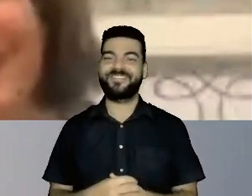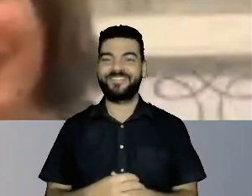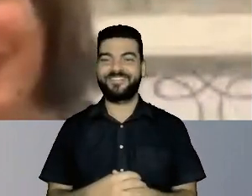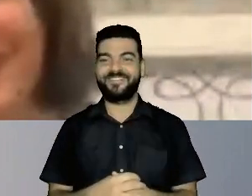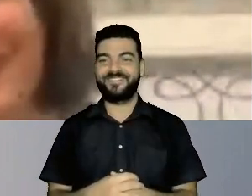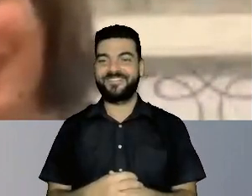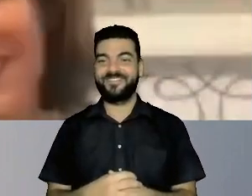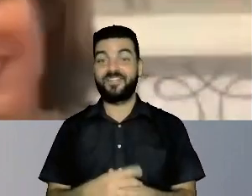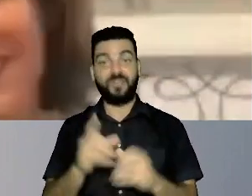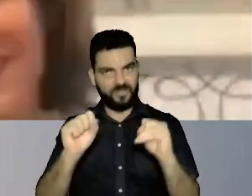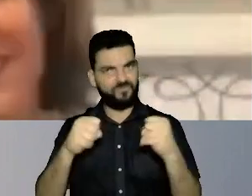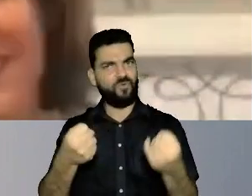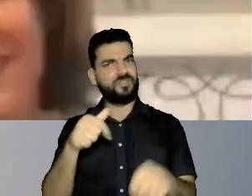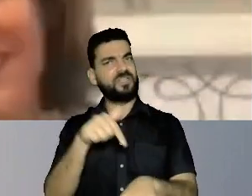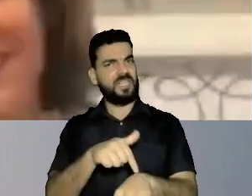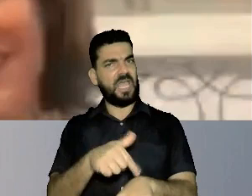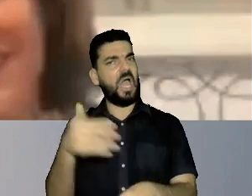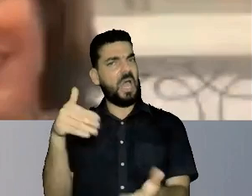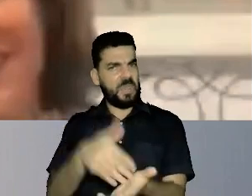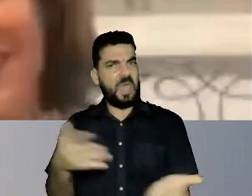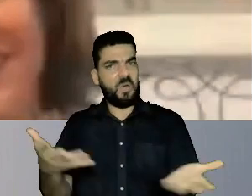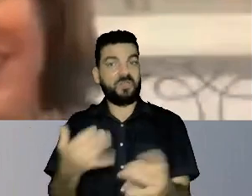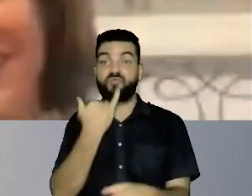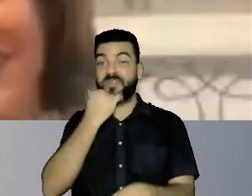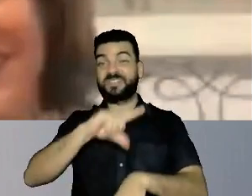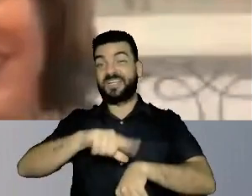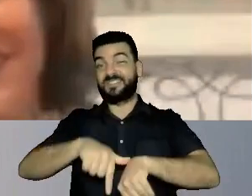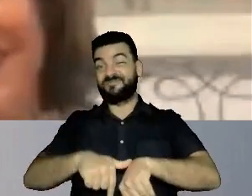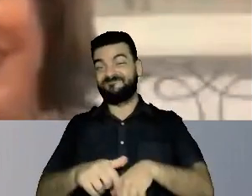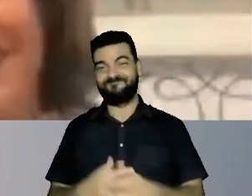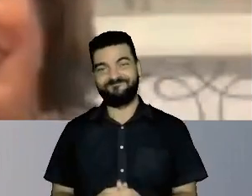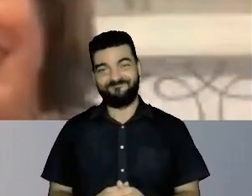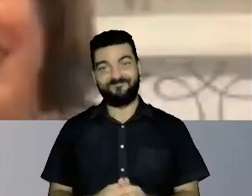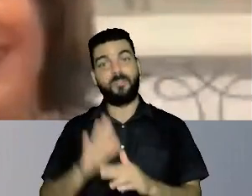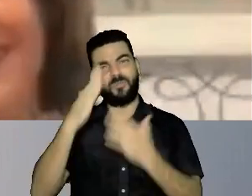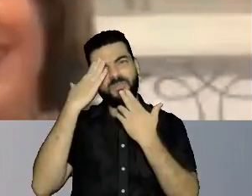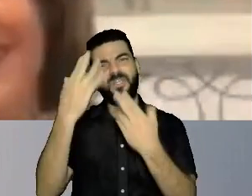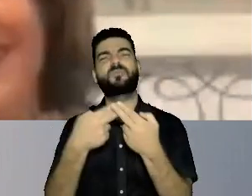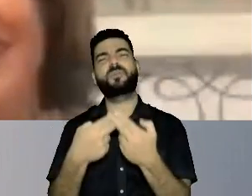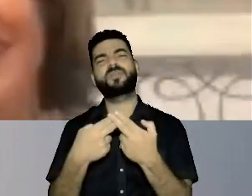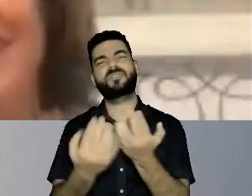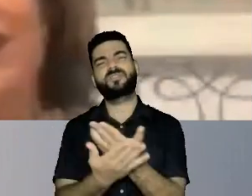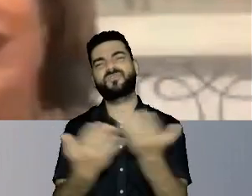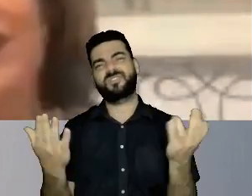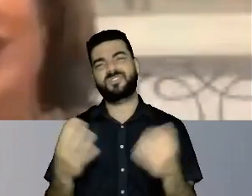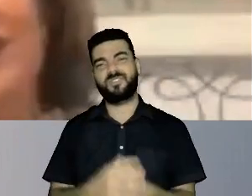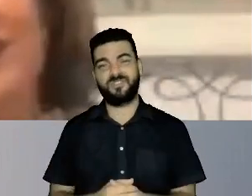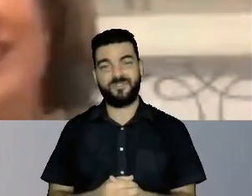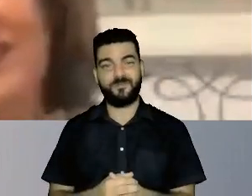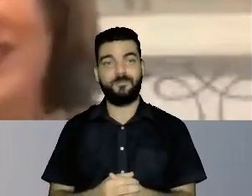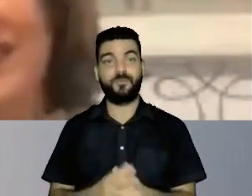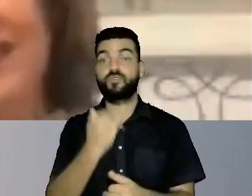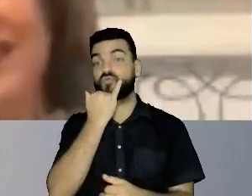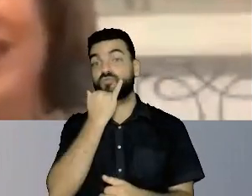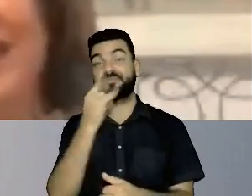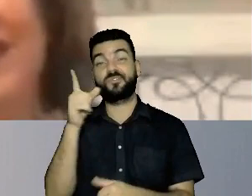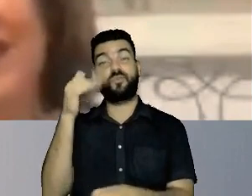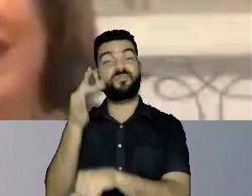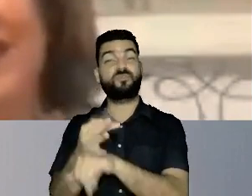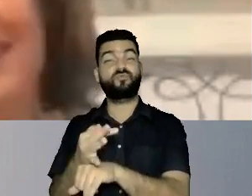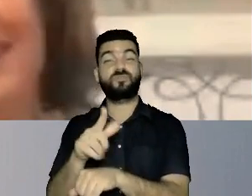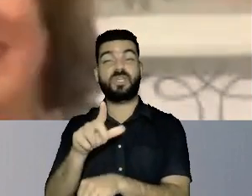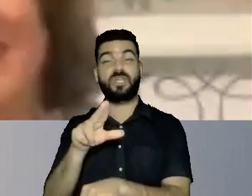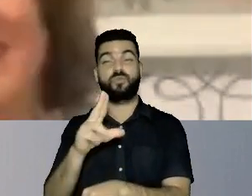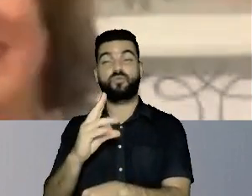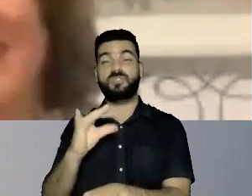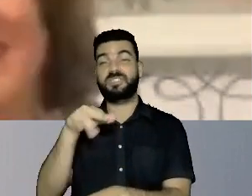da doutora Inês, e de todos que nos ouviram, né, aqui, e resistiram bravamente ao